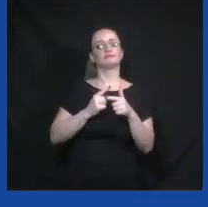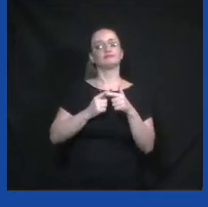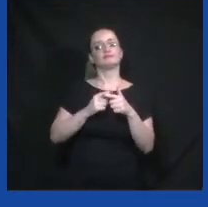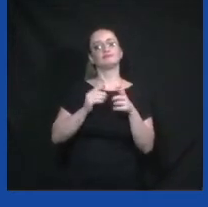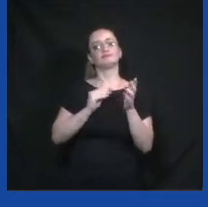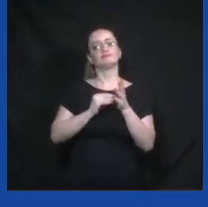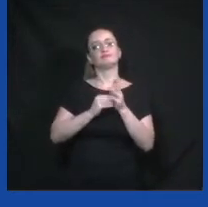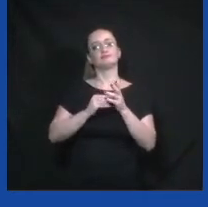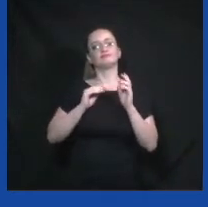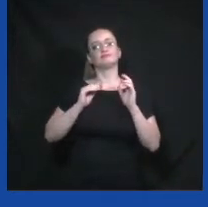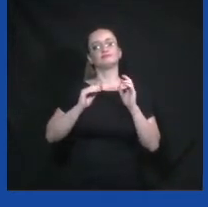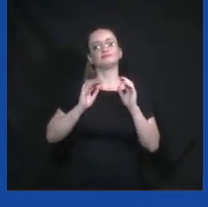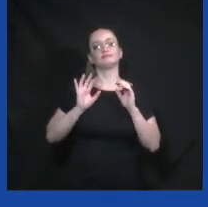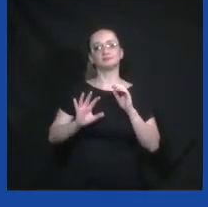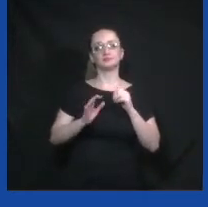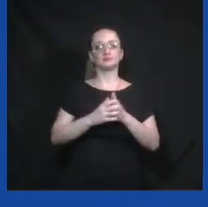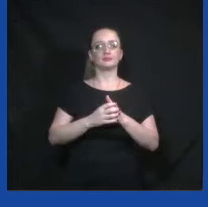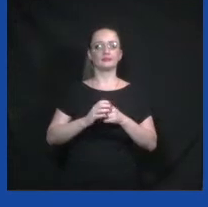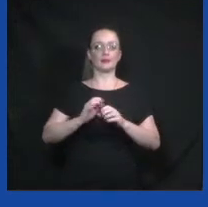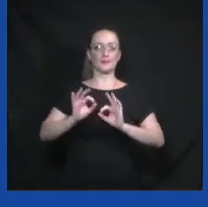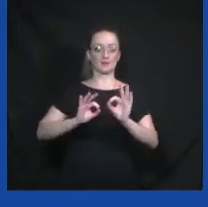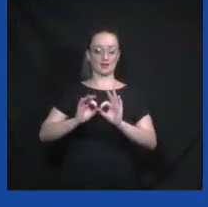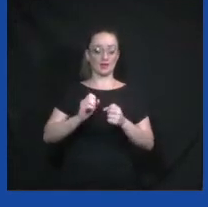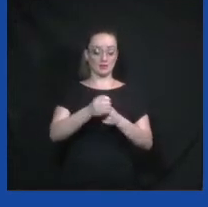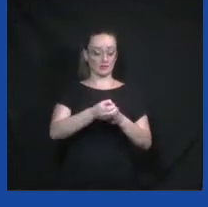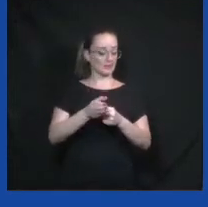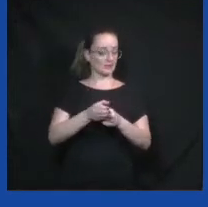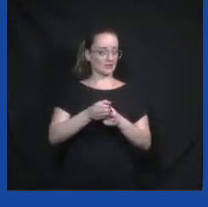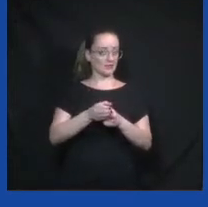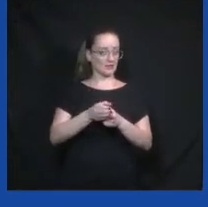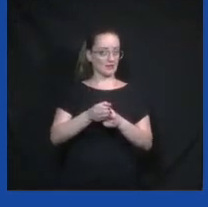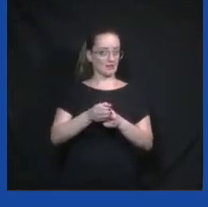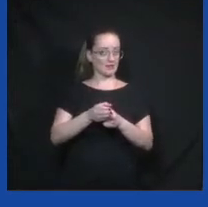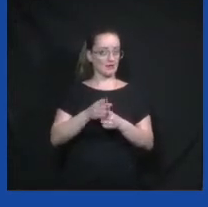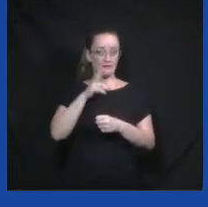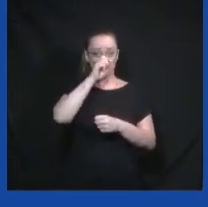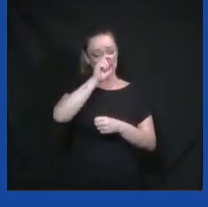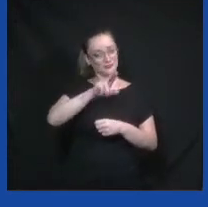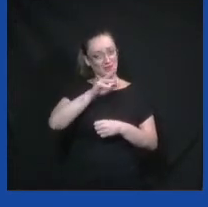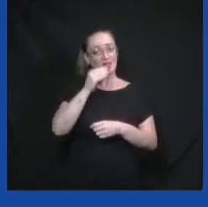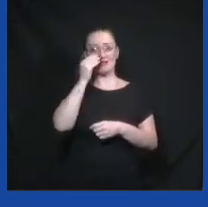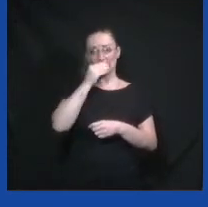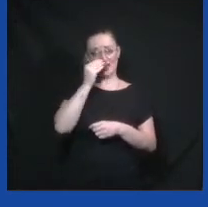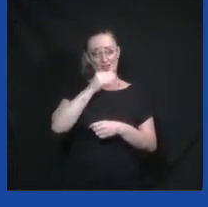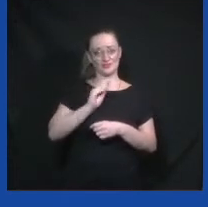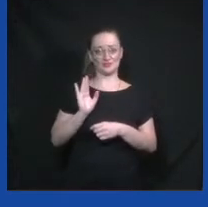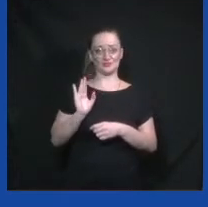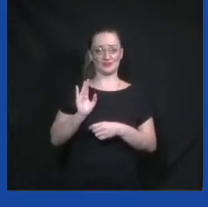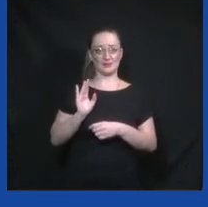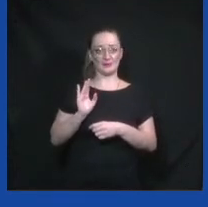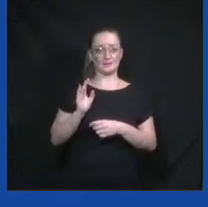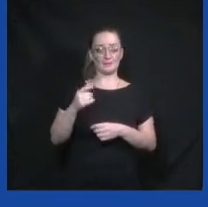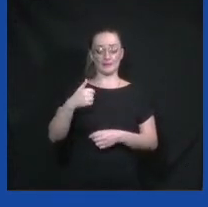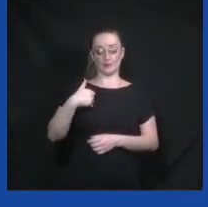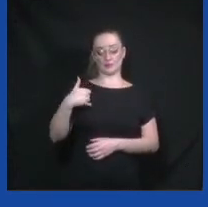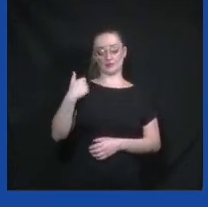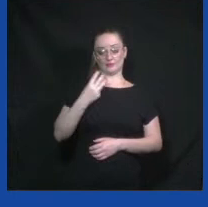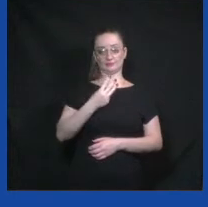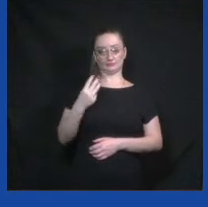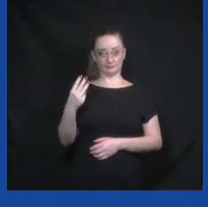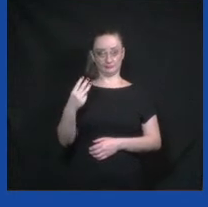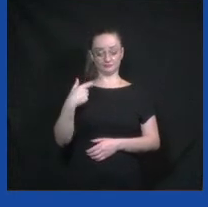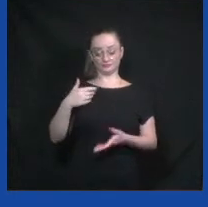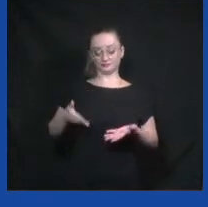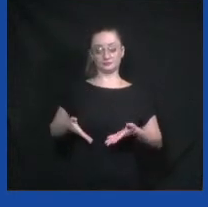E acho que, né, Dantas, a gente também fala que a democracia é frágil, né? Ela não é uma coisa que está dada. A gente, às vezes, que... Né, eu estou falando, eu tenho 33 anos, então, assim, eu